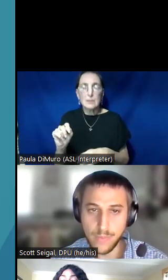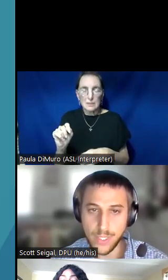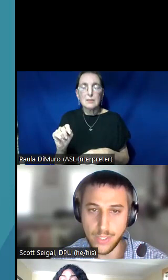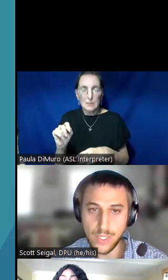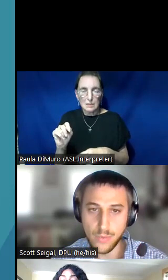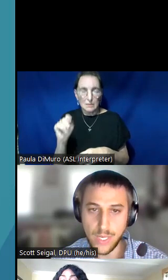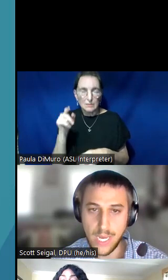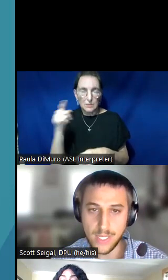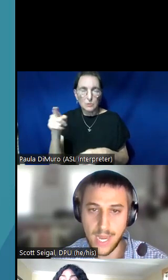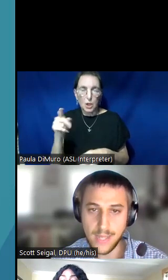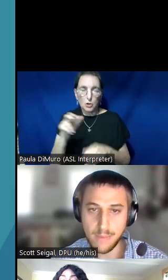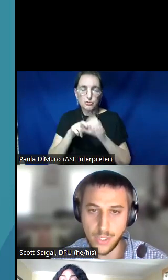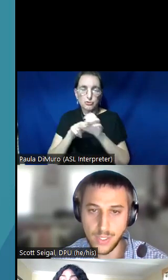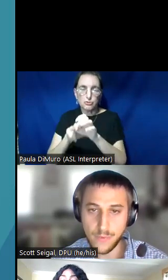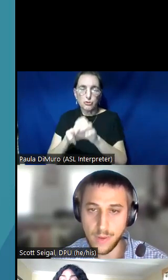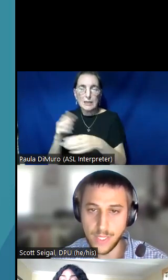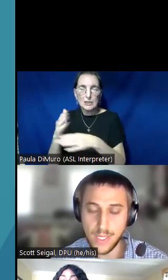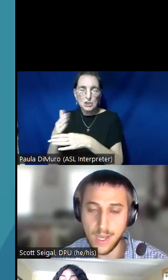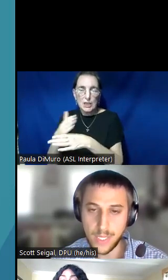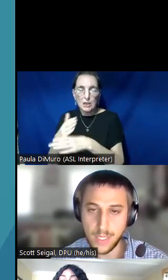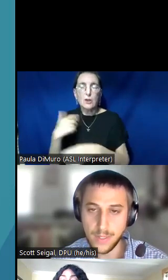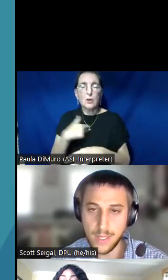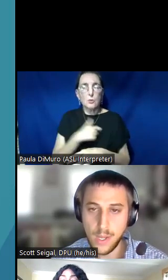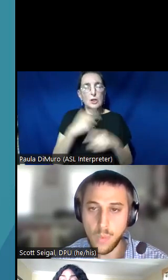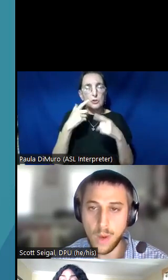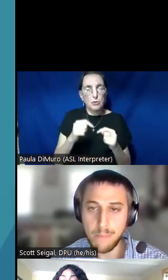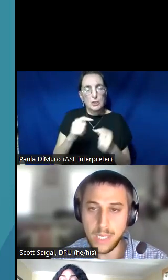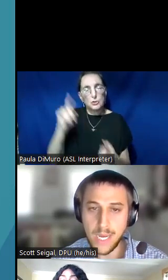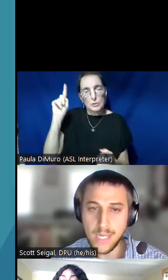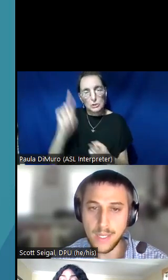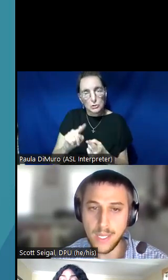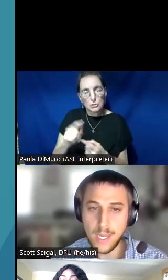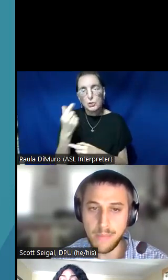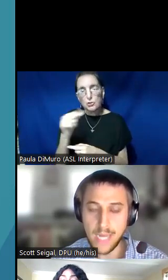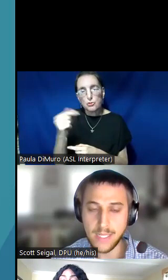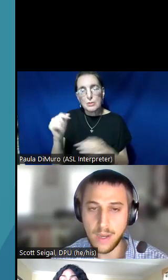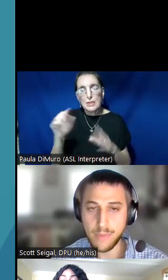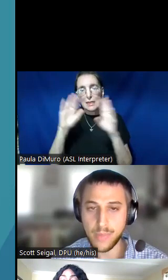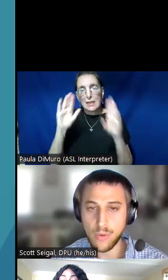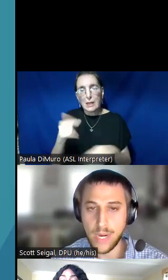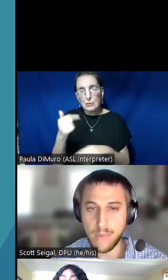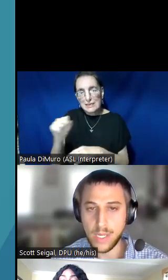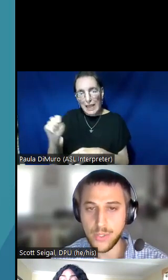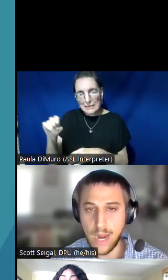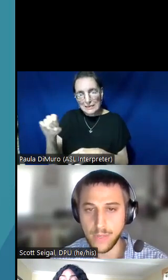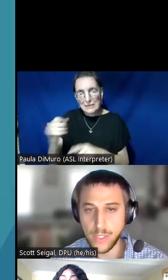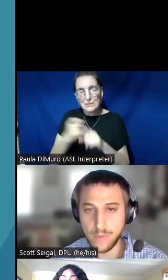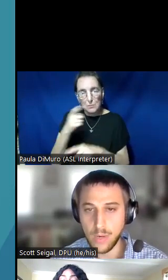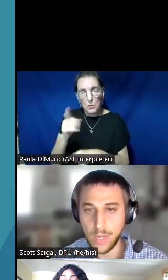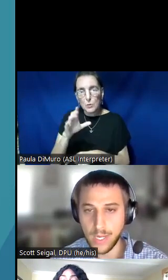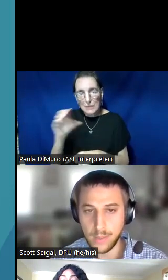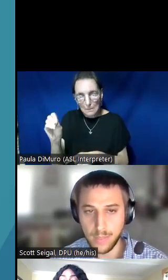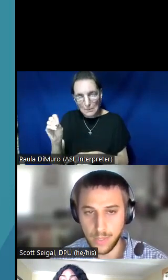no processo de estabelecer programa de emitir gás quando te